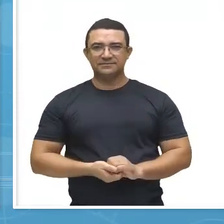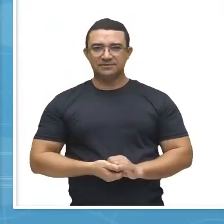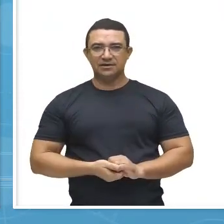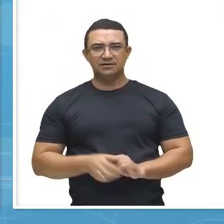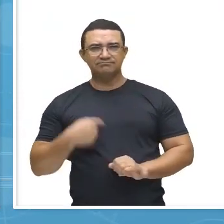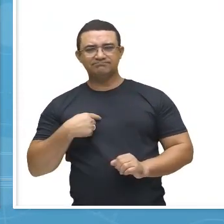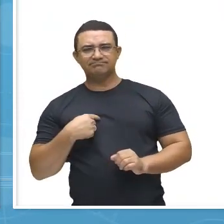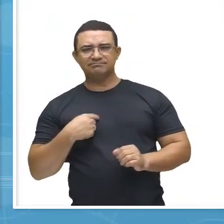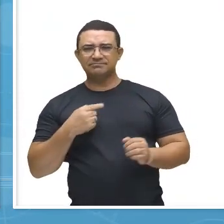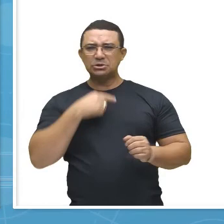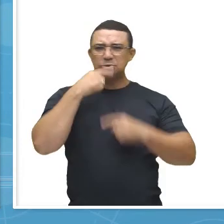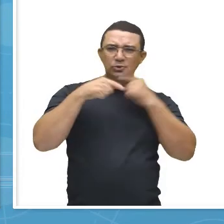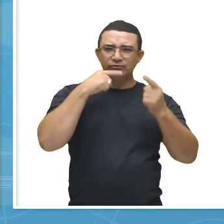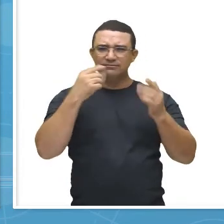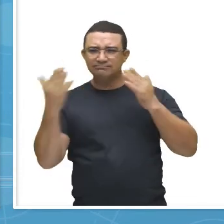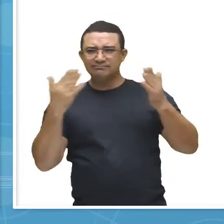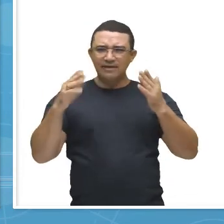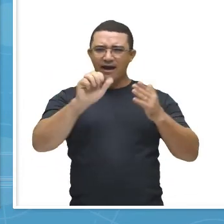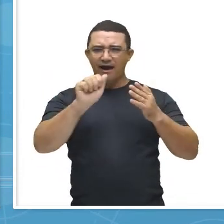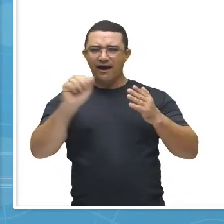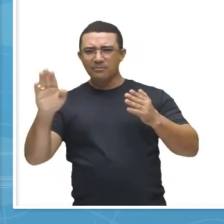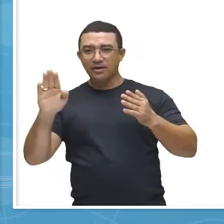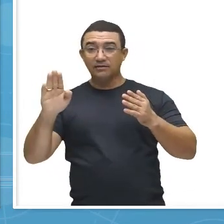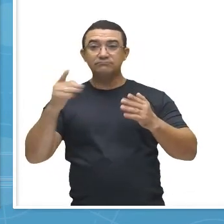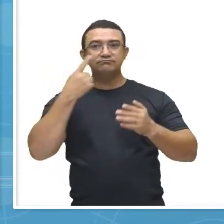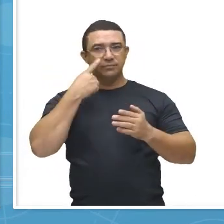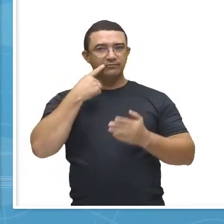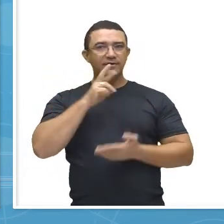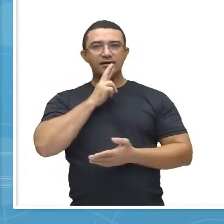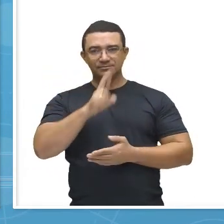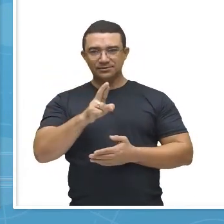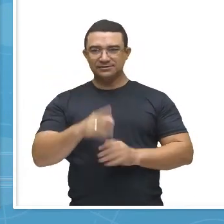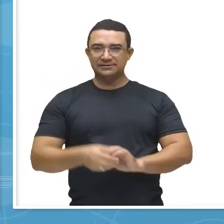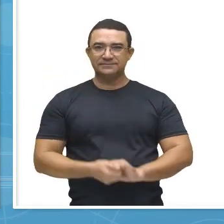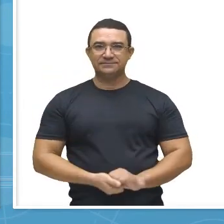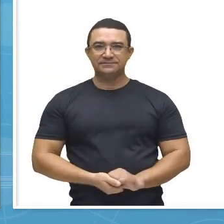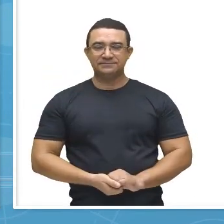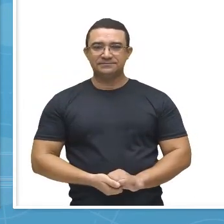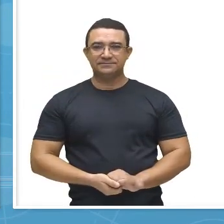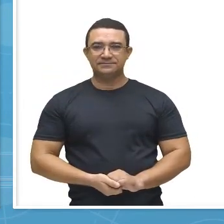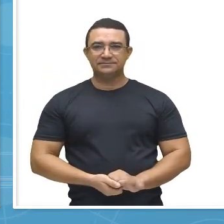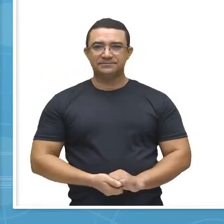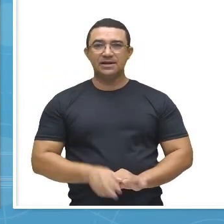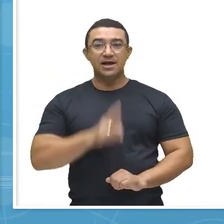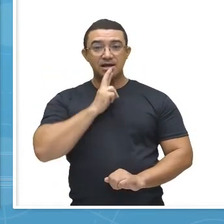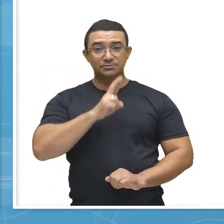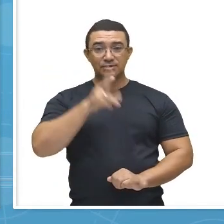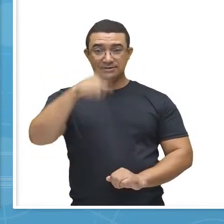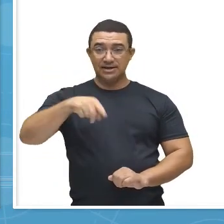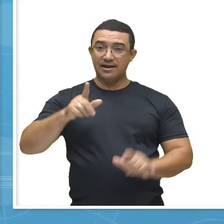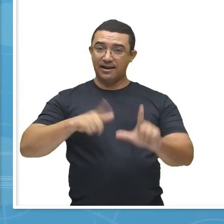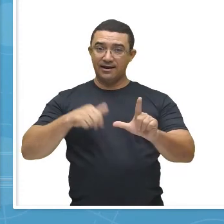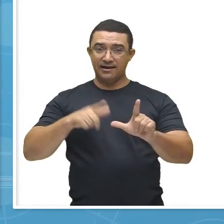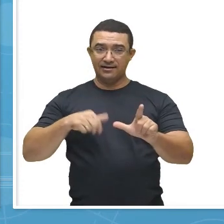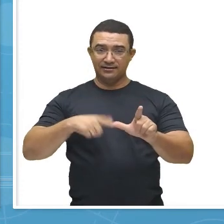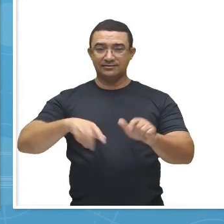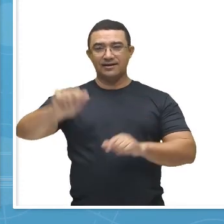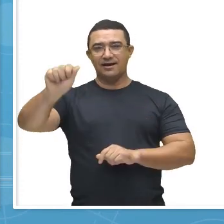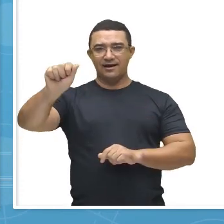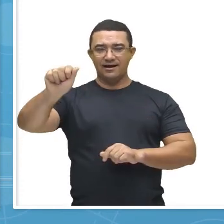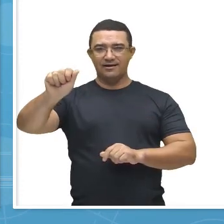né? Beleza. Então, vamos lá, então, para a nossa resposta. A resposta é letra